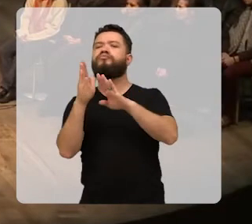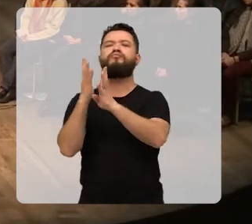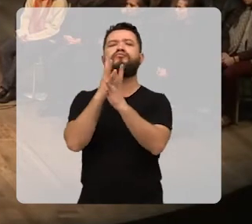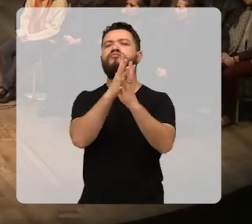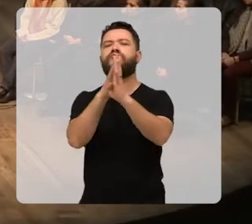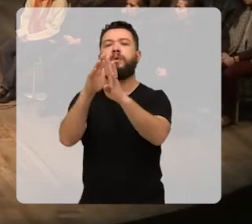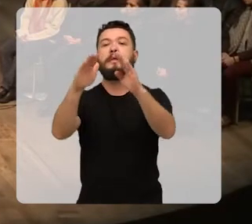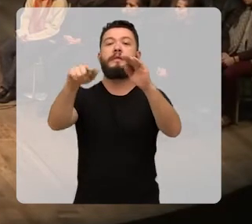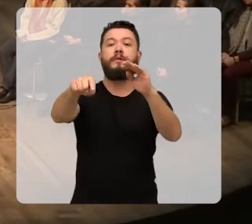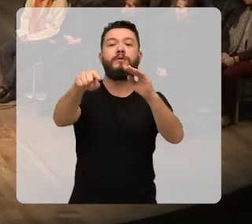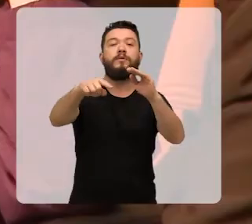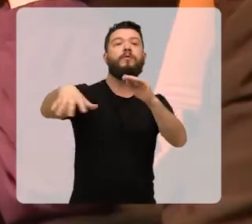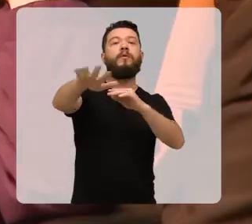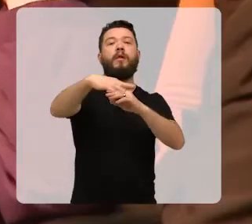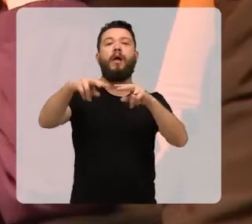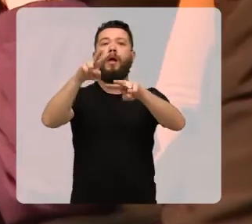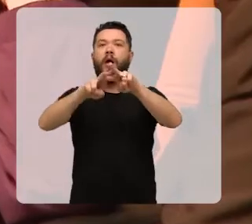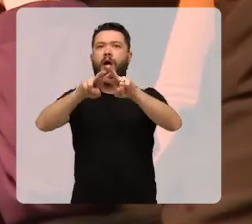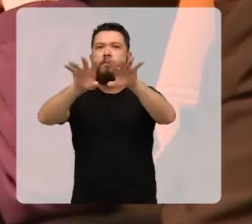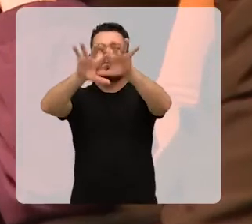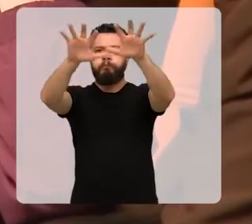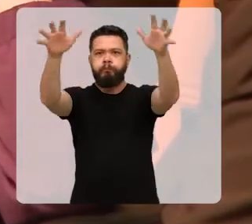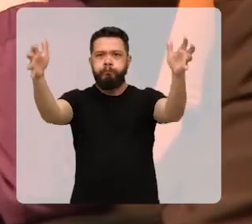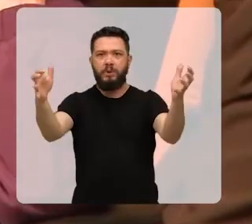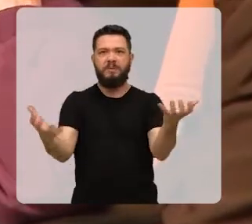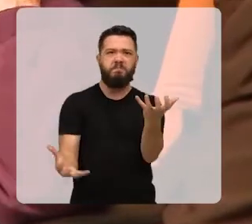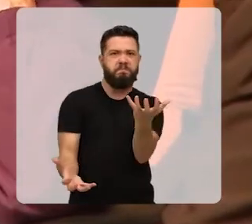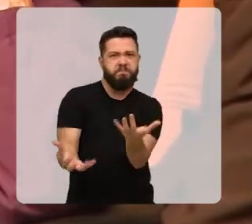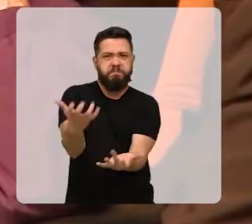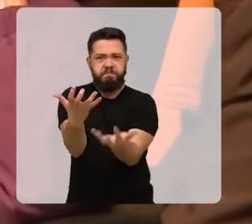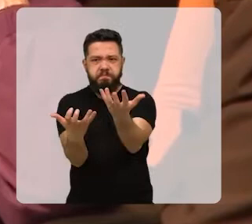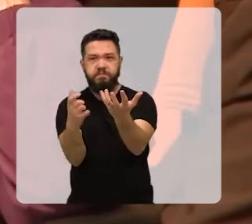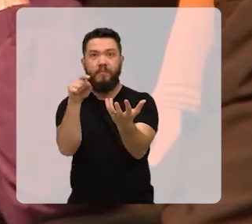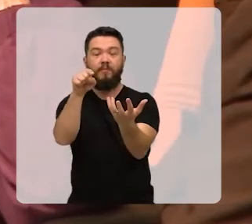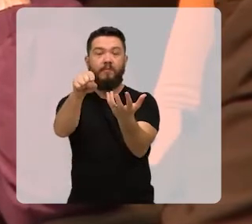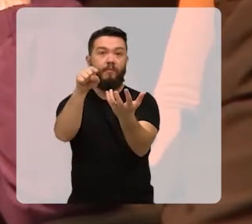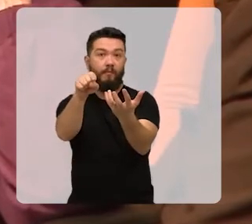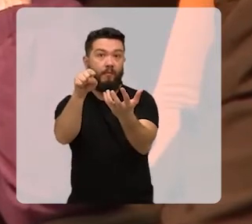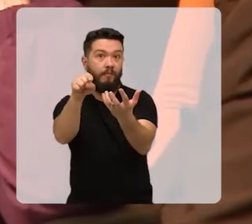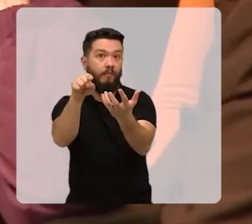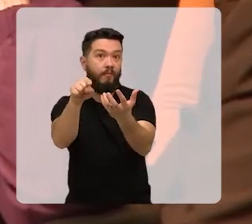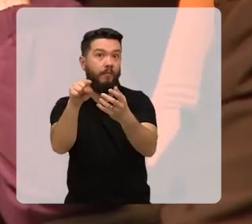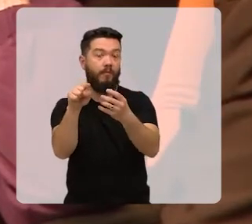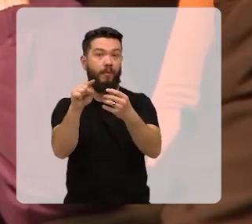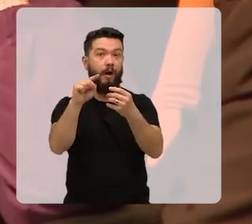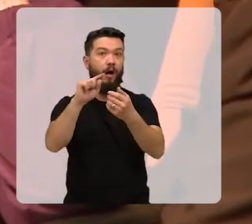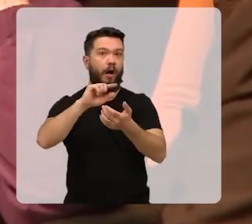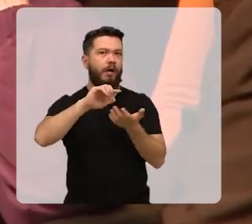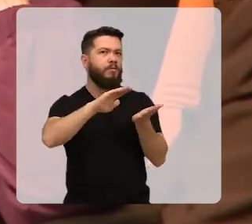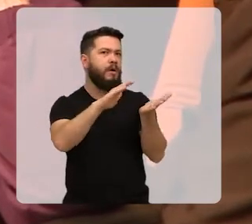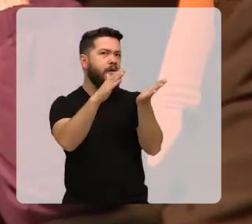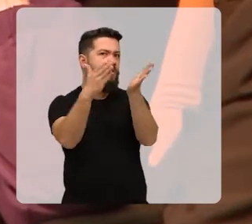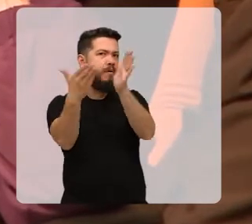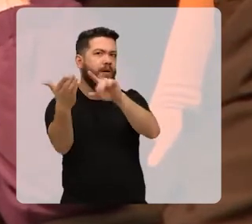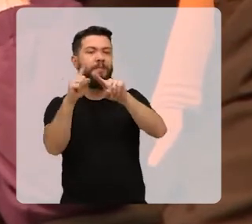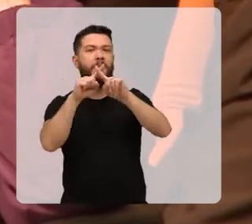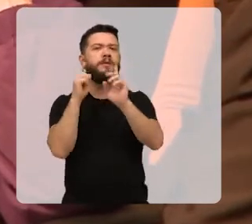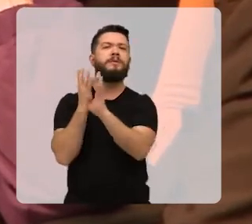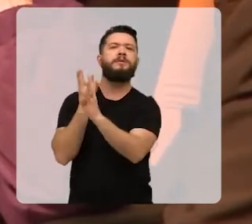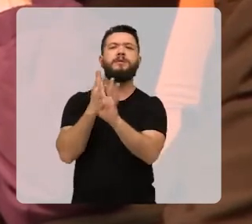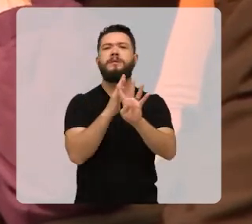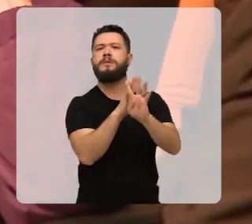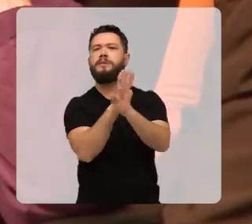em si, mas as condições eram tão deploráveis que os prisioneiros morreram de fome,